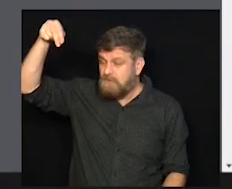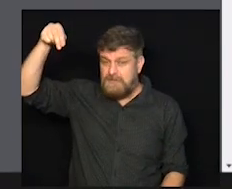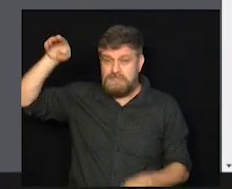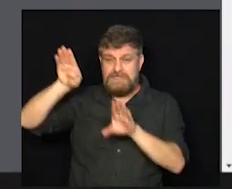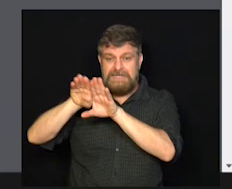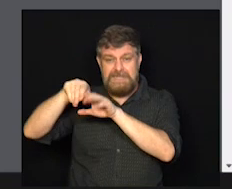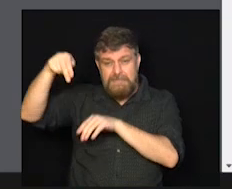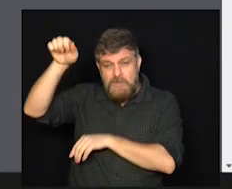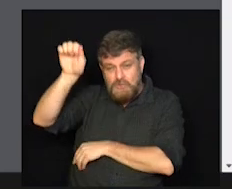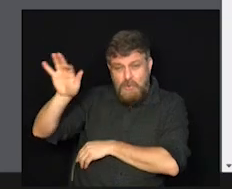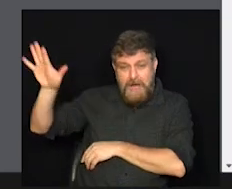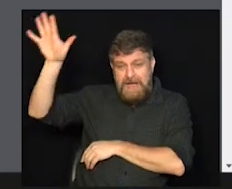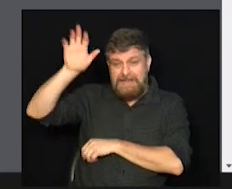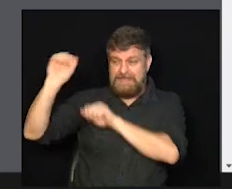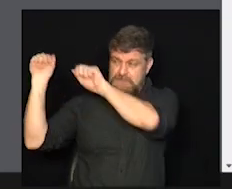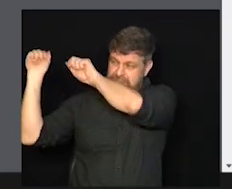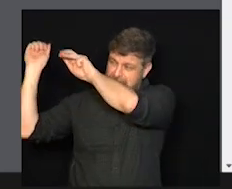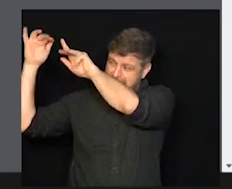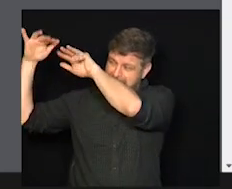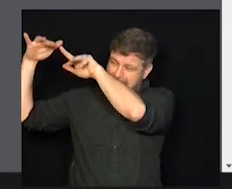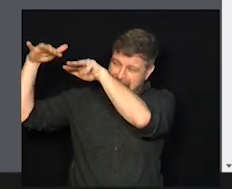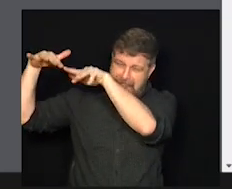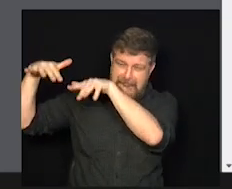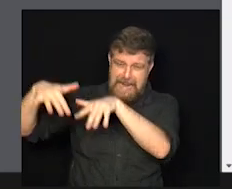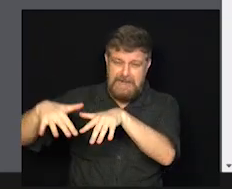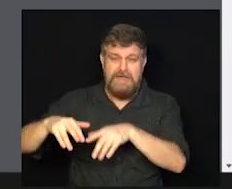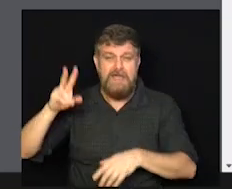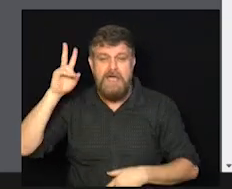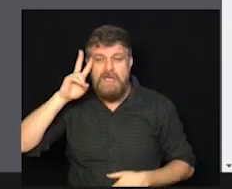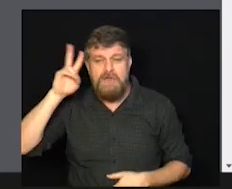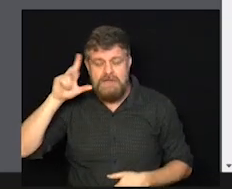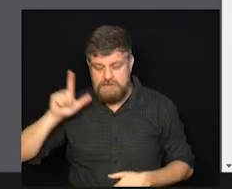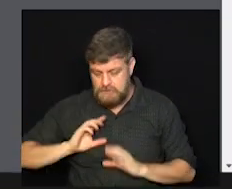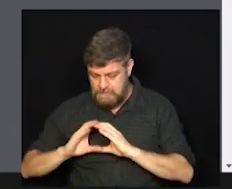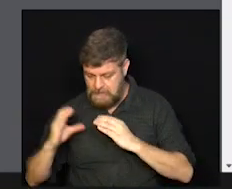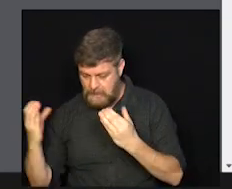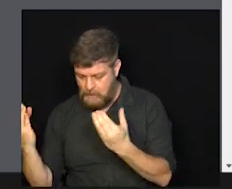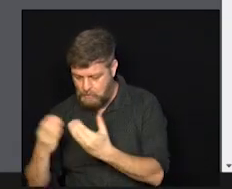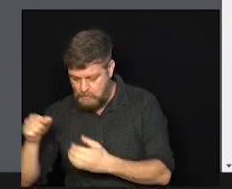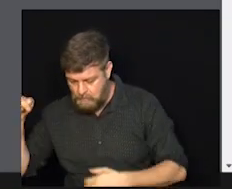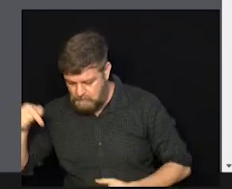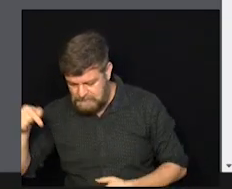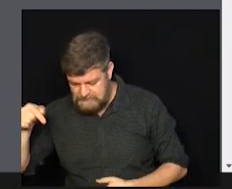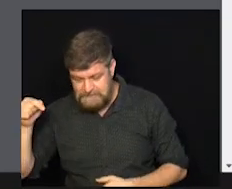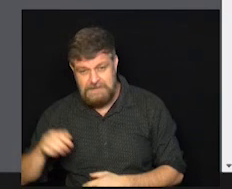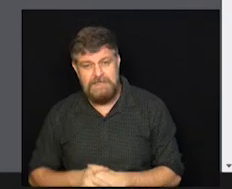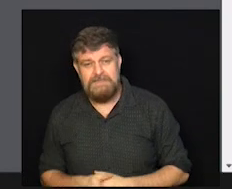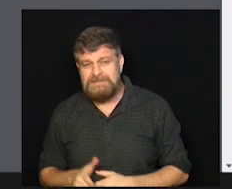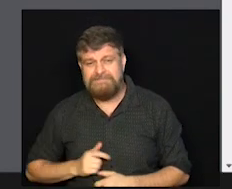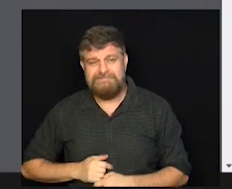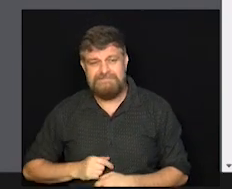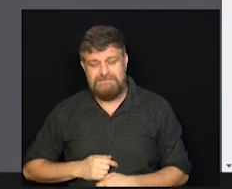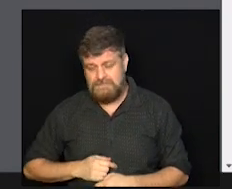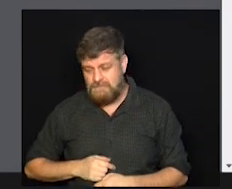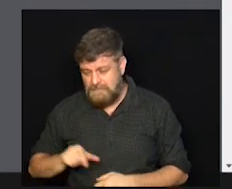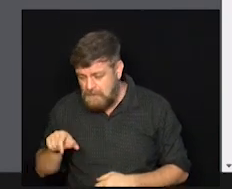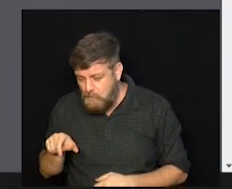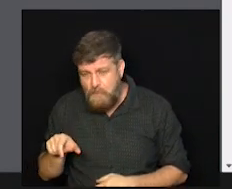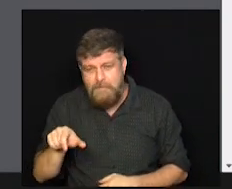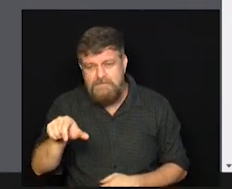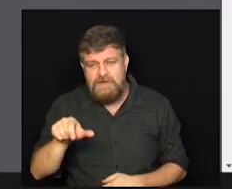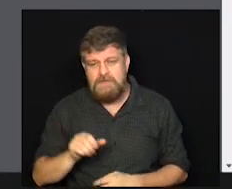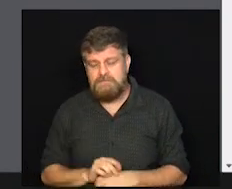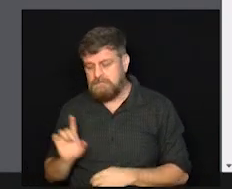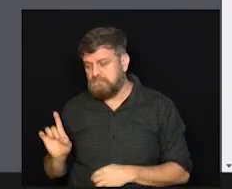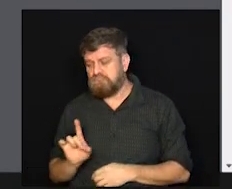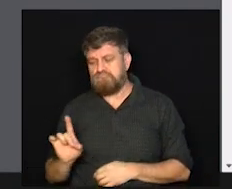nordeste. Então, eu me lembro uma vez na comunidade de São Marcelino, satélite Iris 1, numa viela, não tem nem como errar. Você entrou aqui